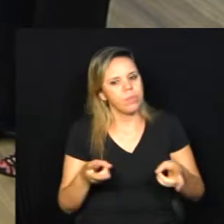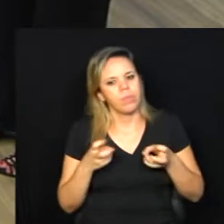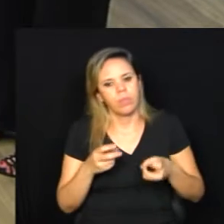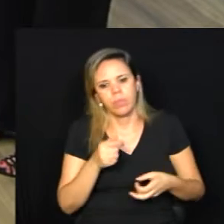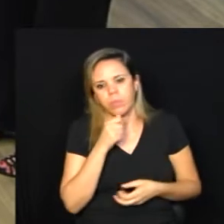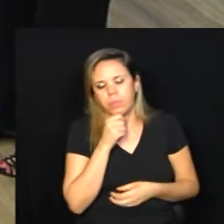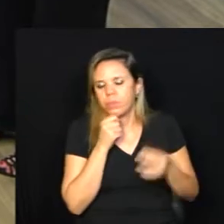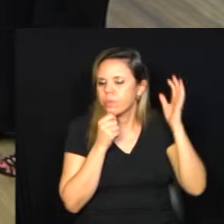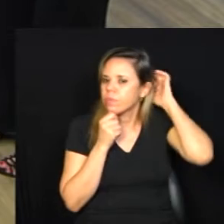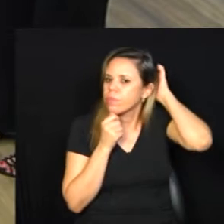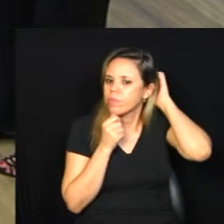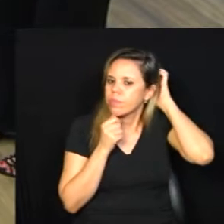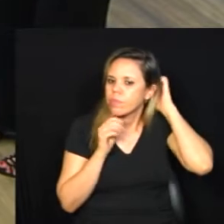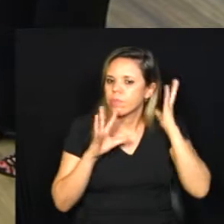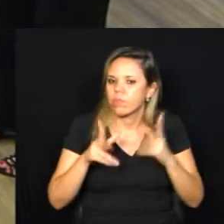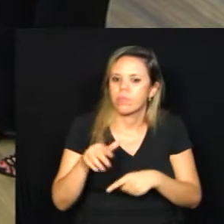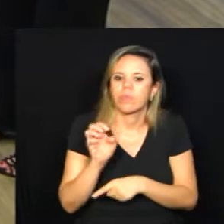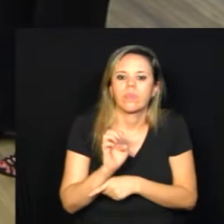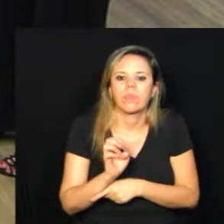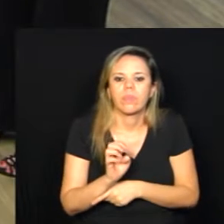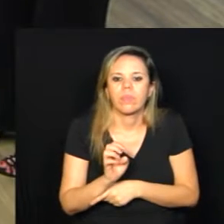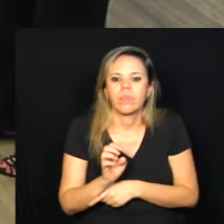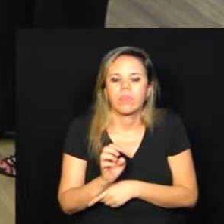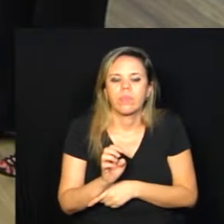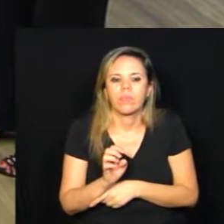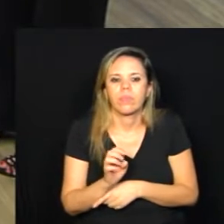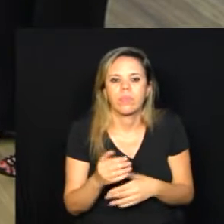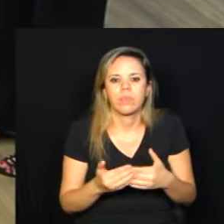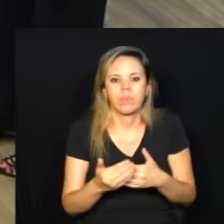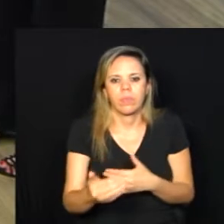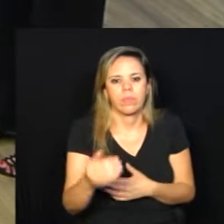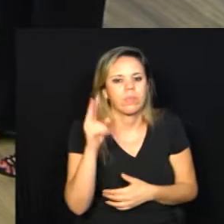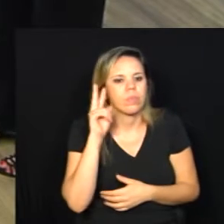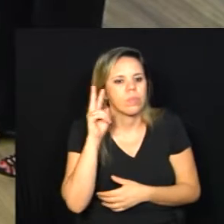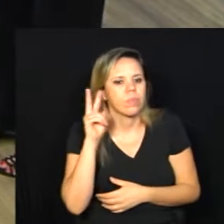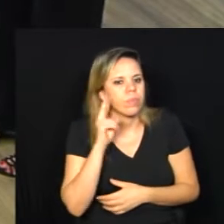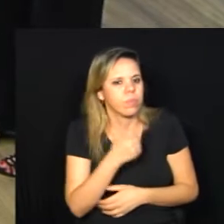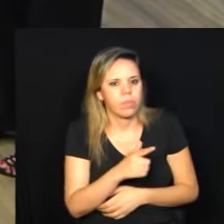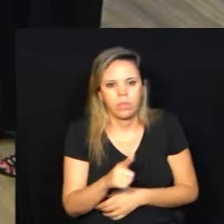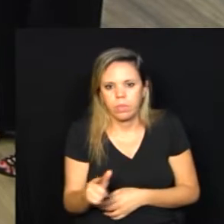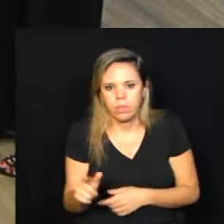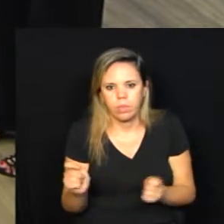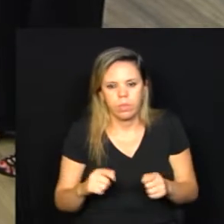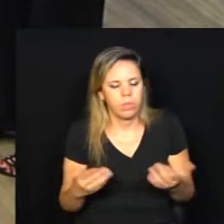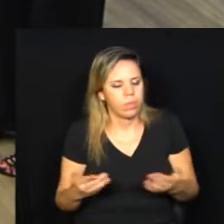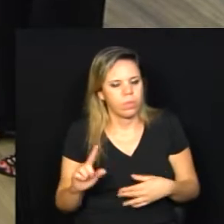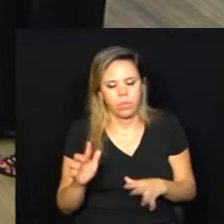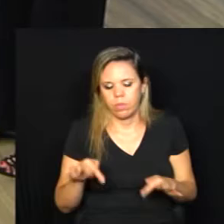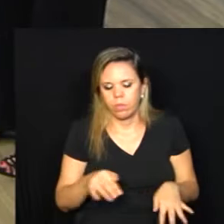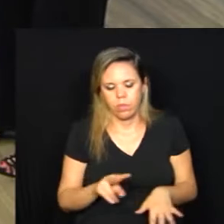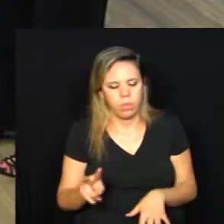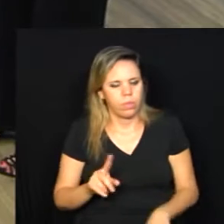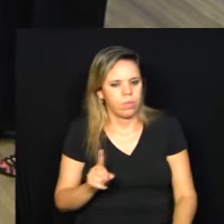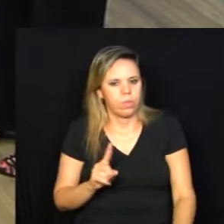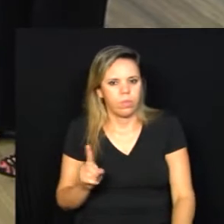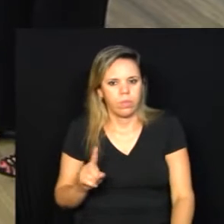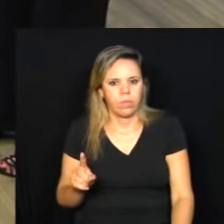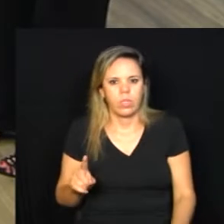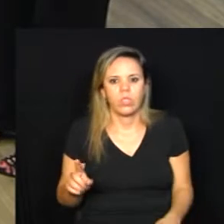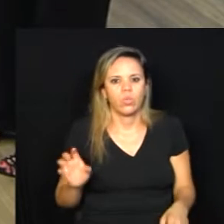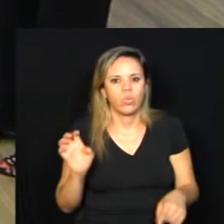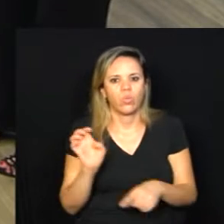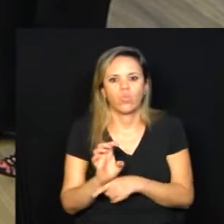ainda que todo o estado, como já disse, olha, a partir de segunda-feira, não vale para hoje nem para esse final de semana, todo o